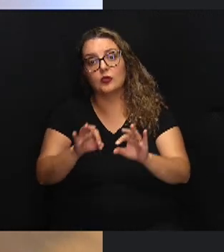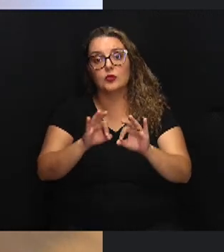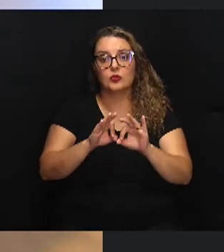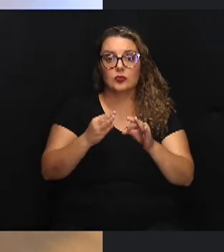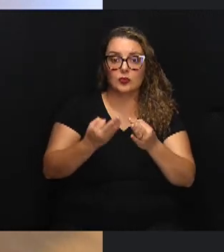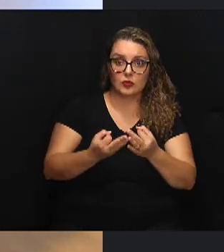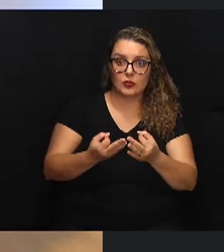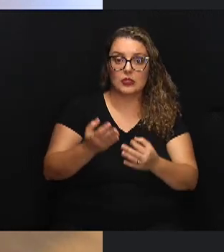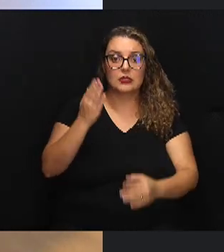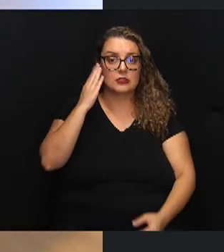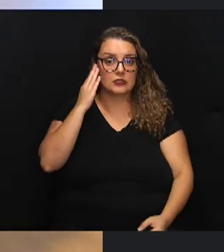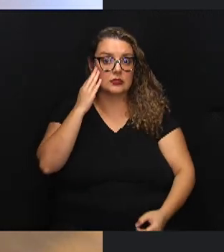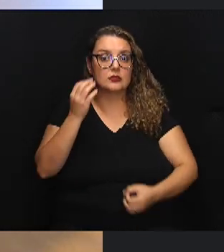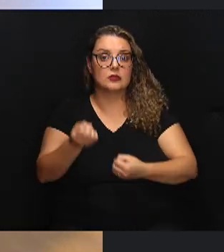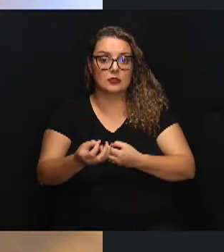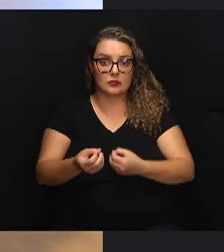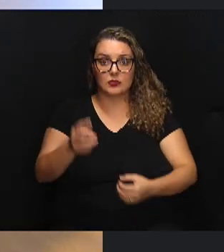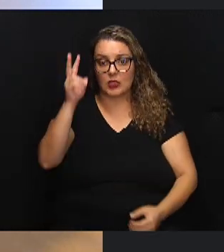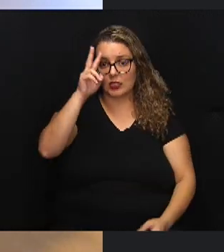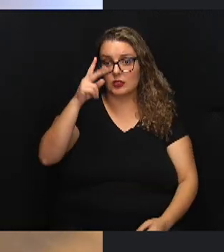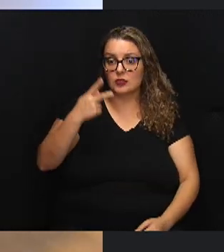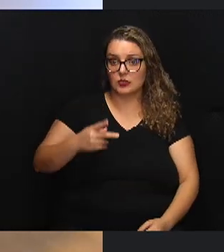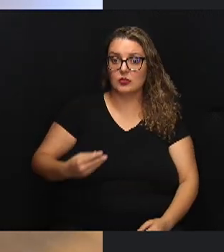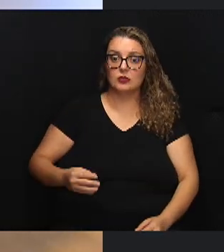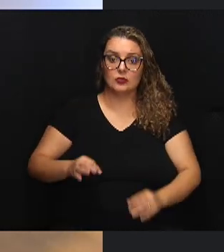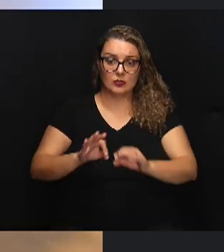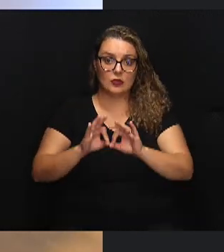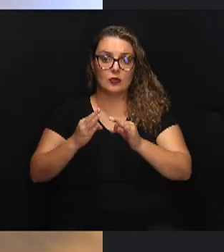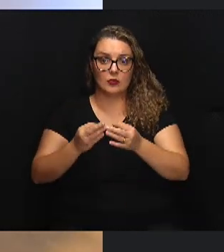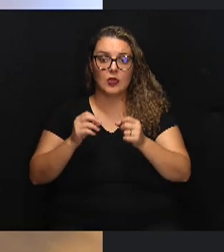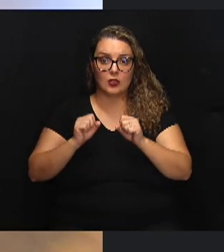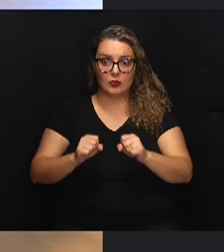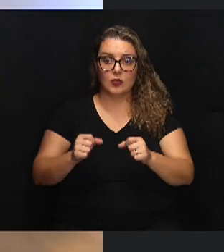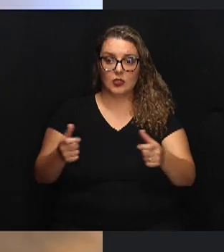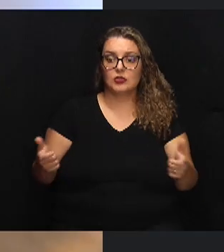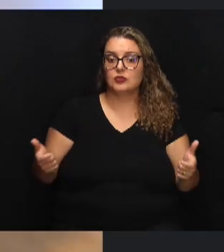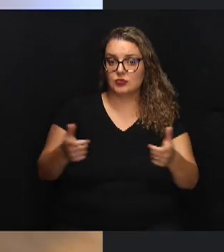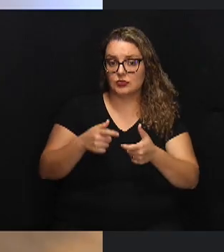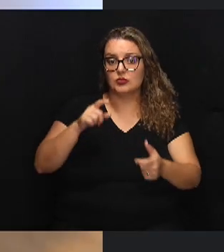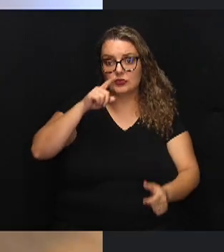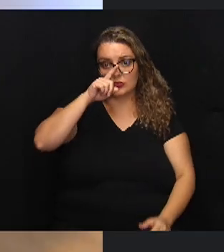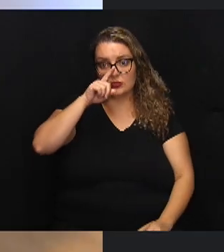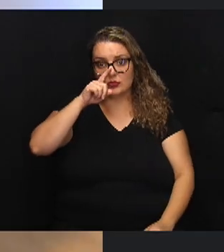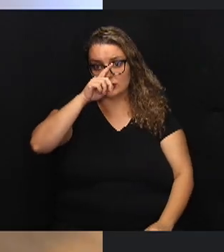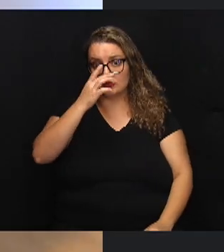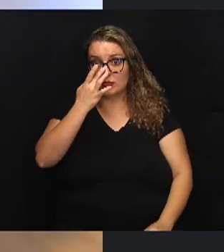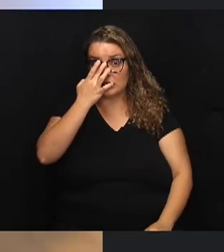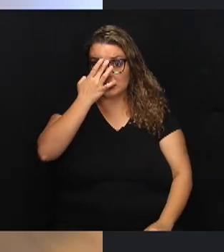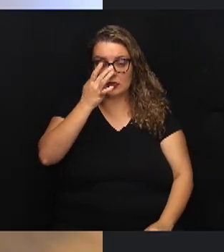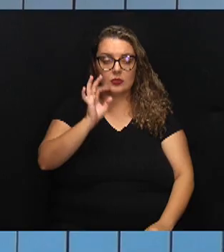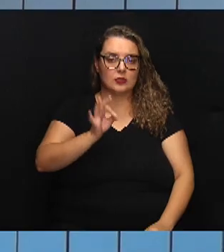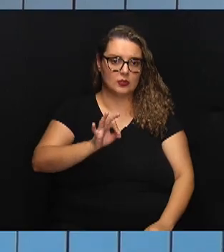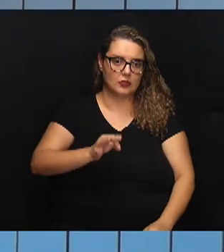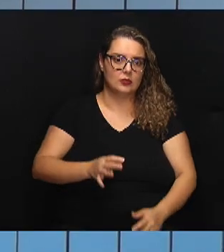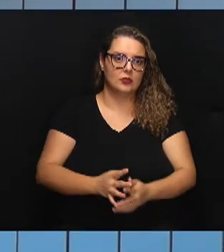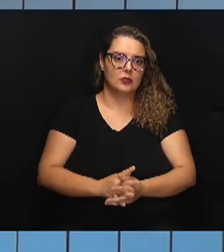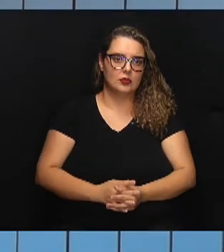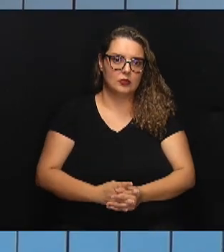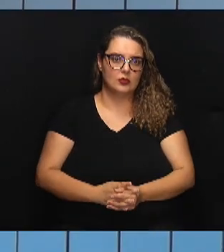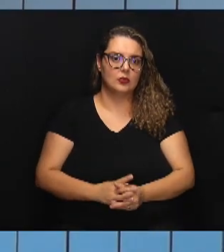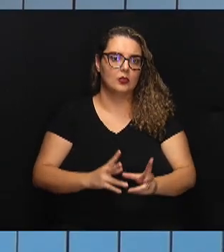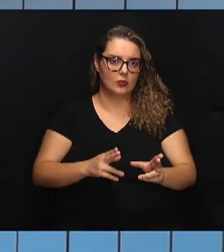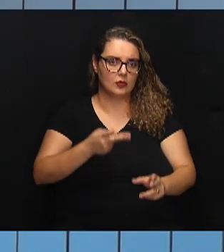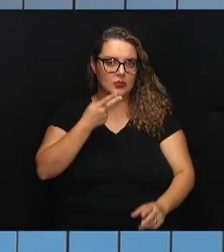se informe sobre a história da sua família, para que você possa diminuir seus riscos. Com certeza, isso que você comentou é